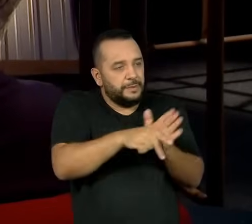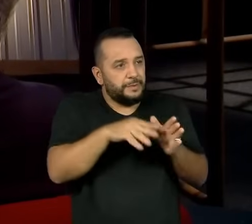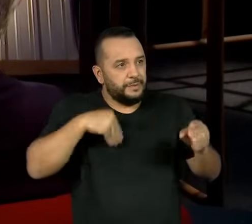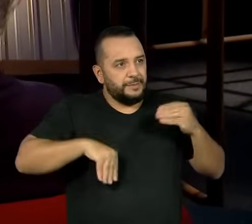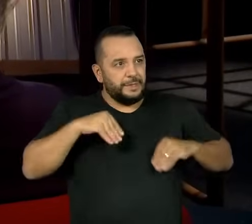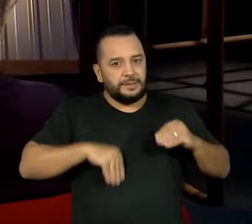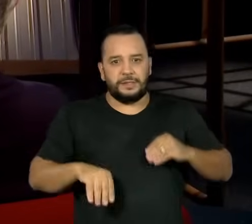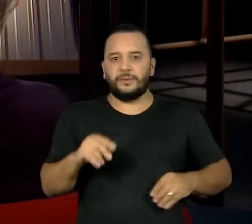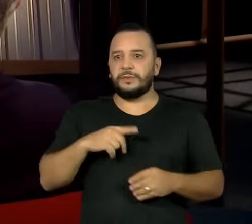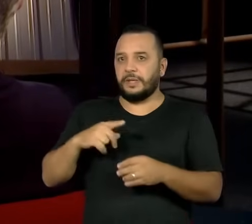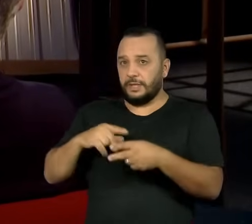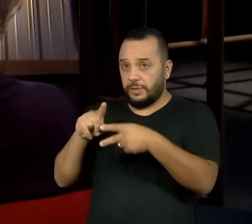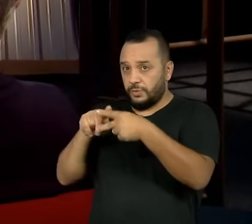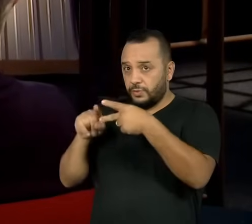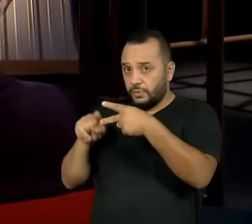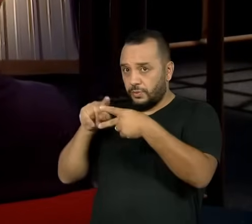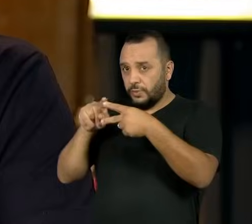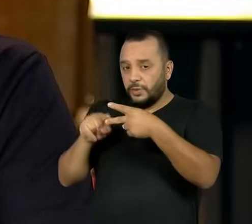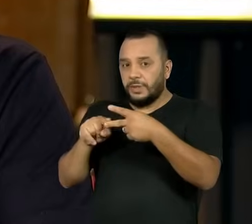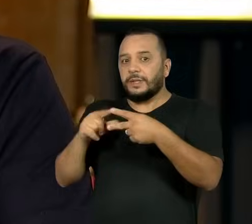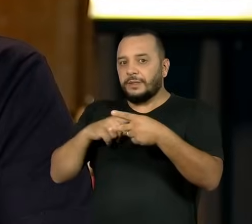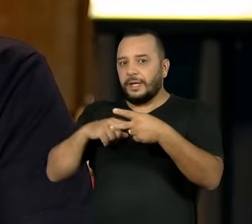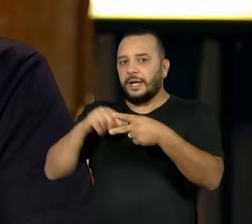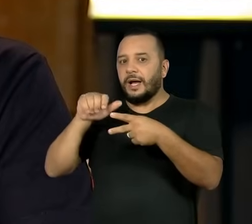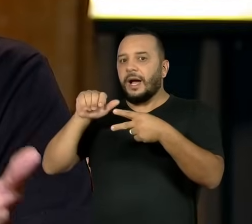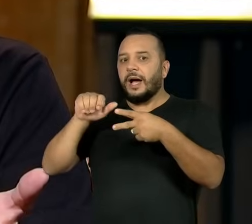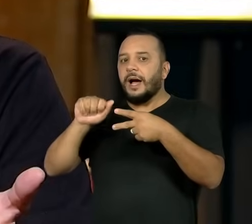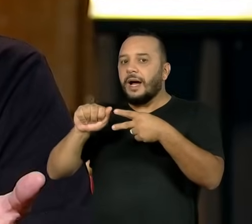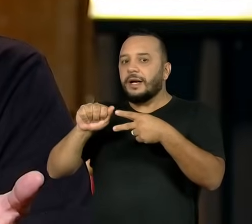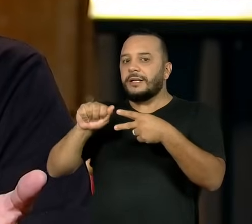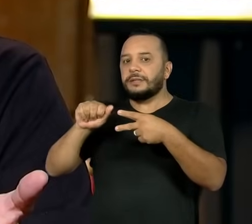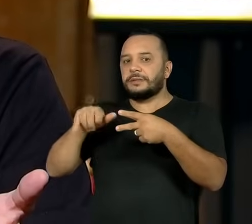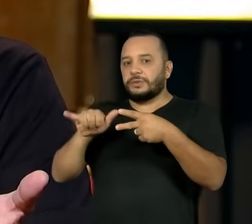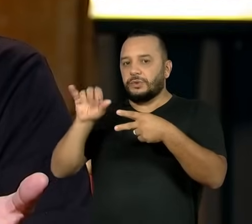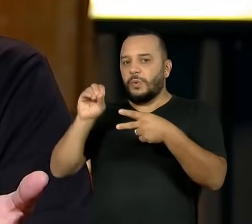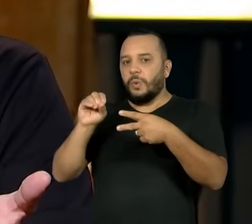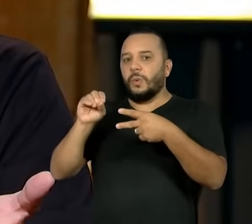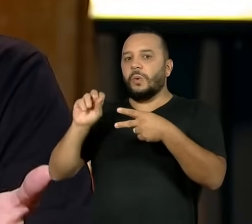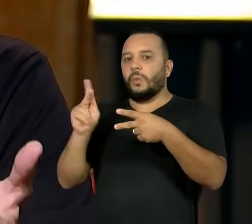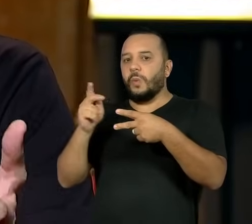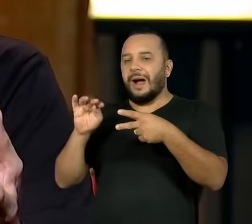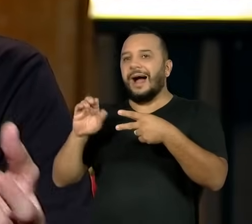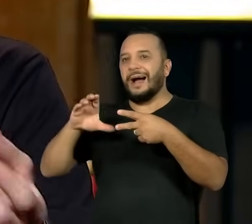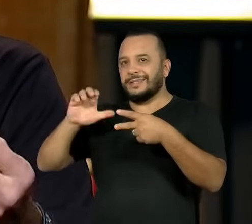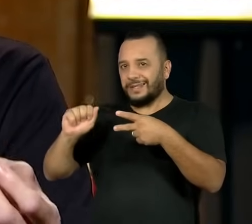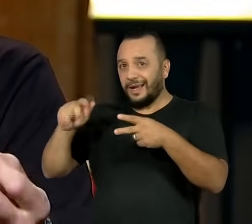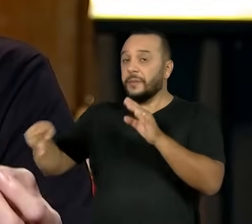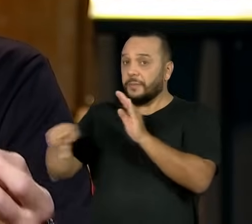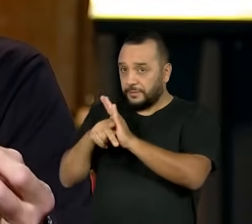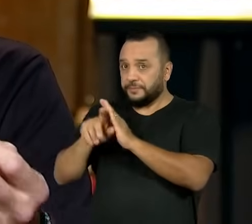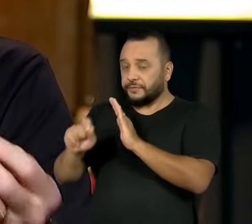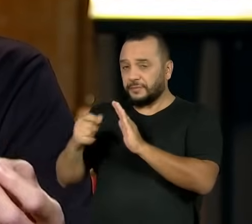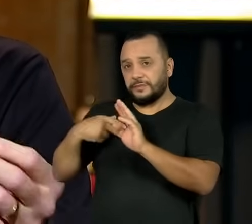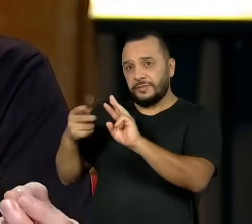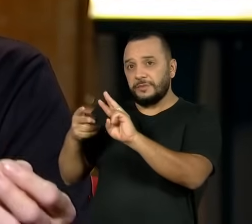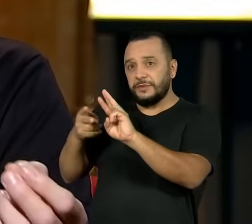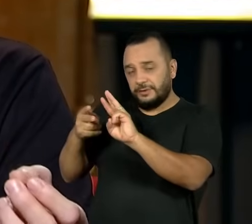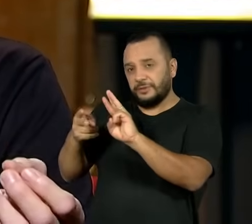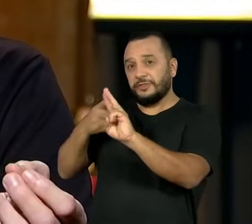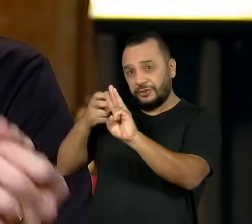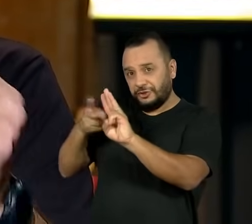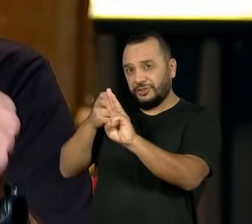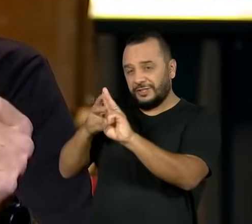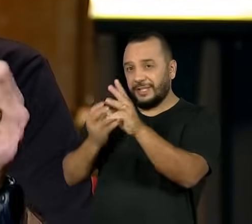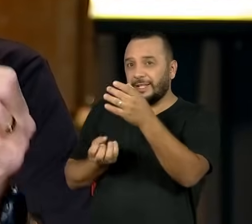Basicamente duas. A gente tem trabalhado muito com ayahuasca, que é uma invenção indígena, cuja substância psicodélica que